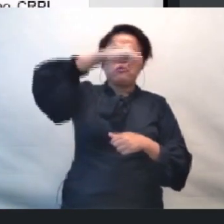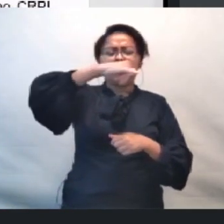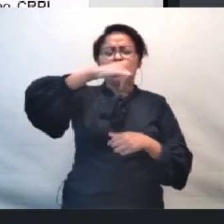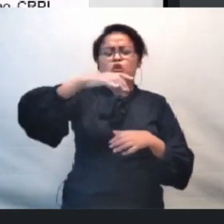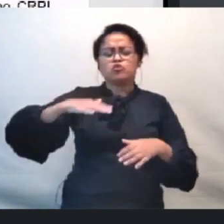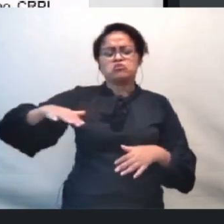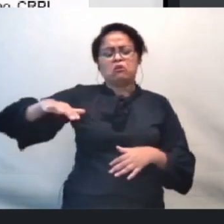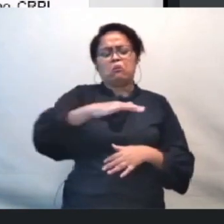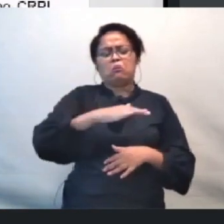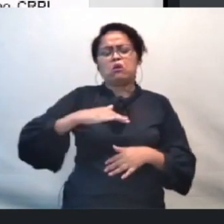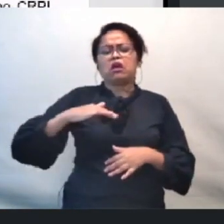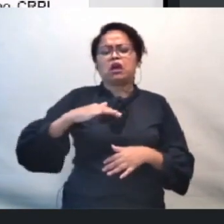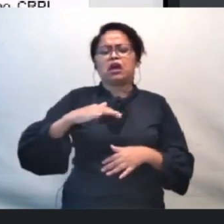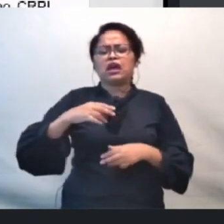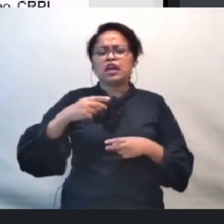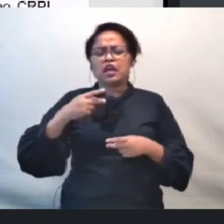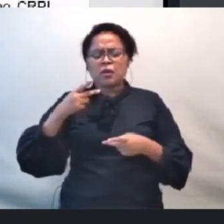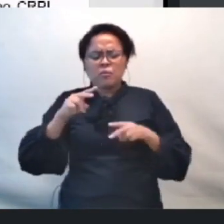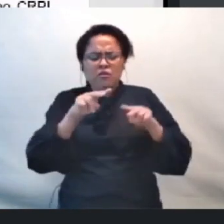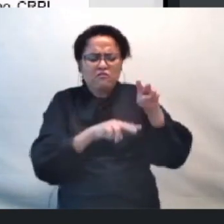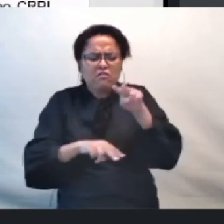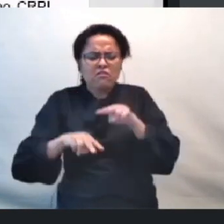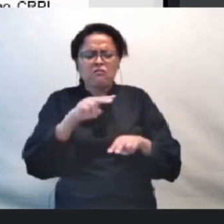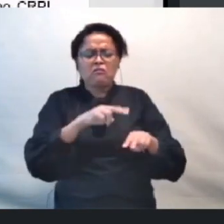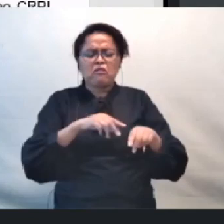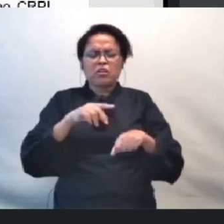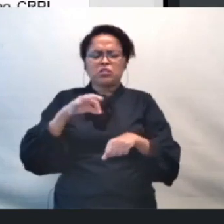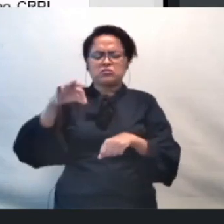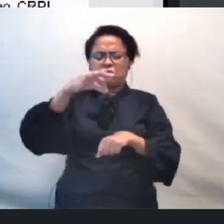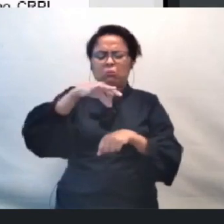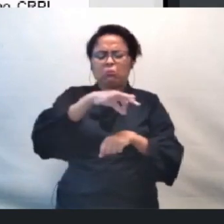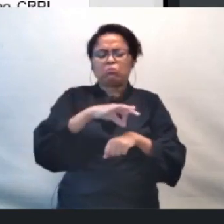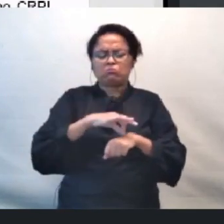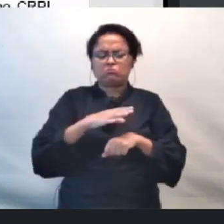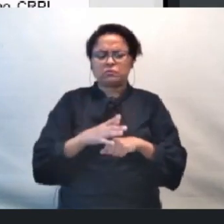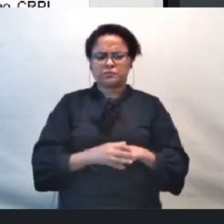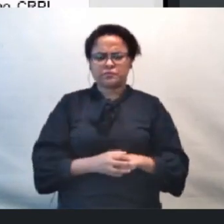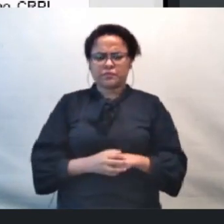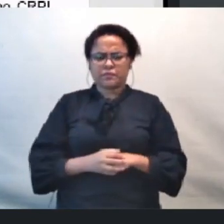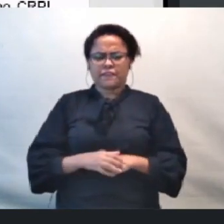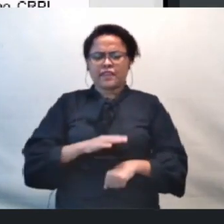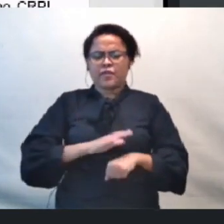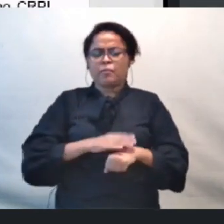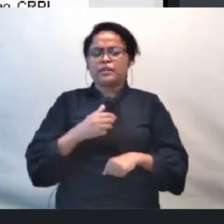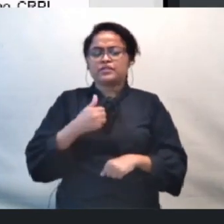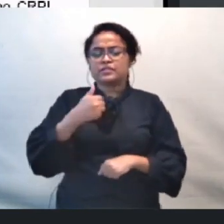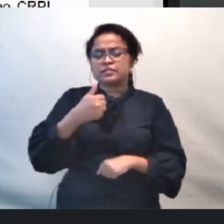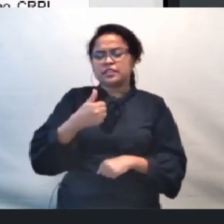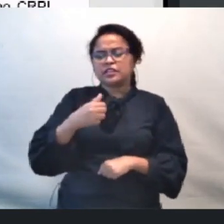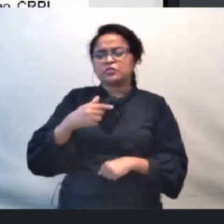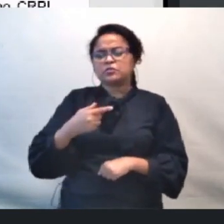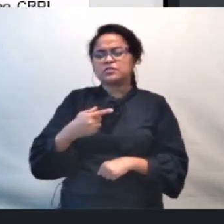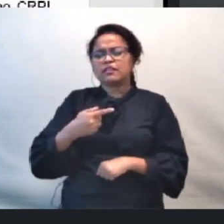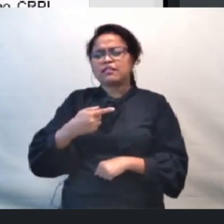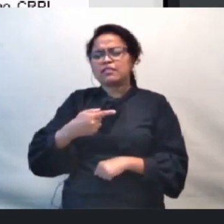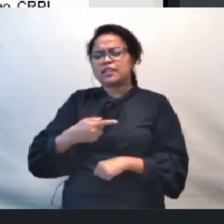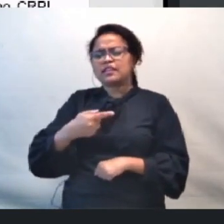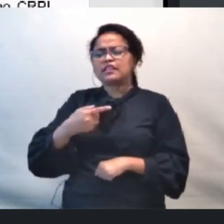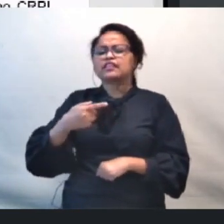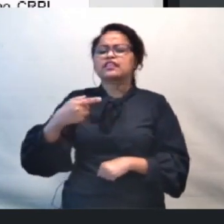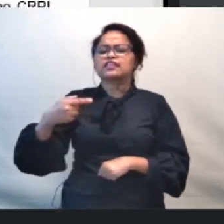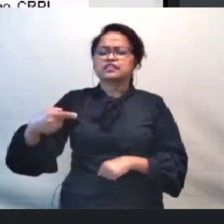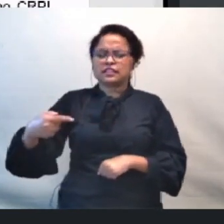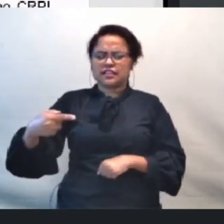Partindo então para a área de proteção social e esportes, mais de 177.700 famílias